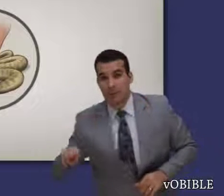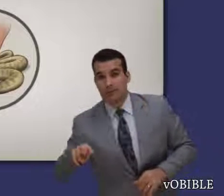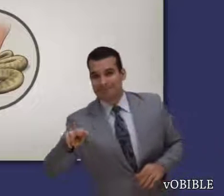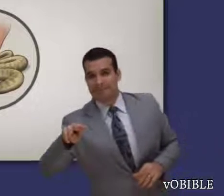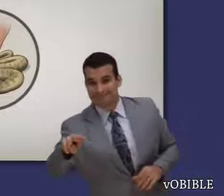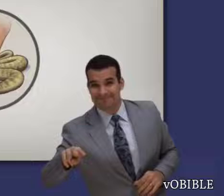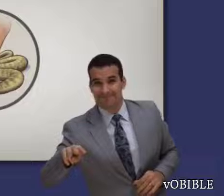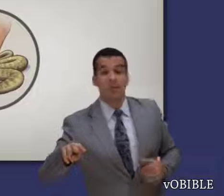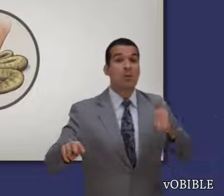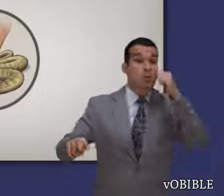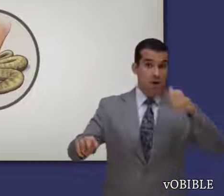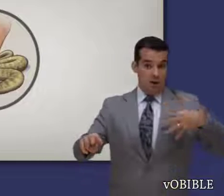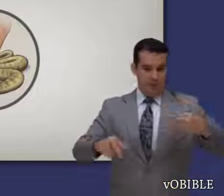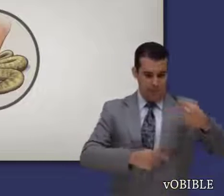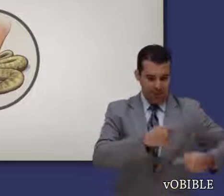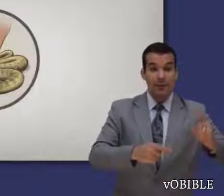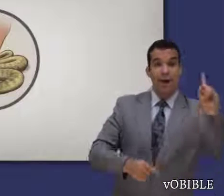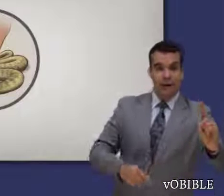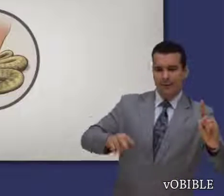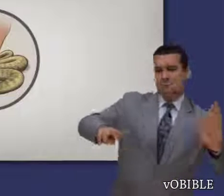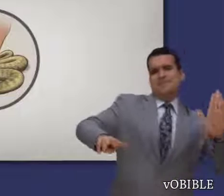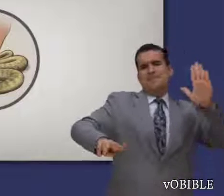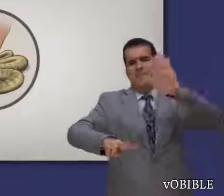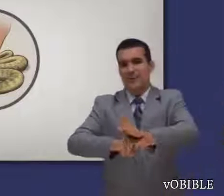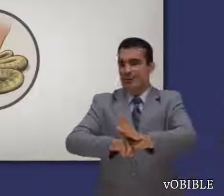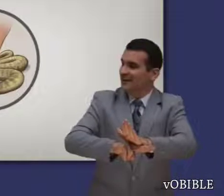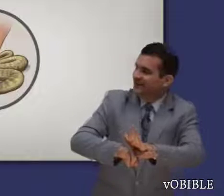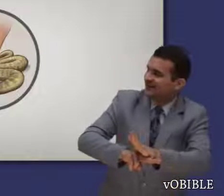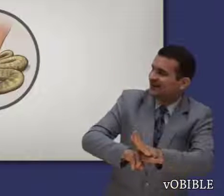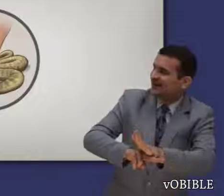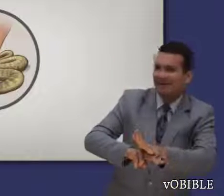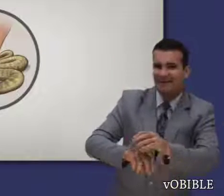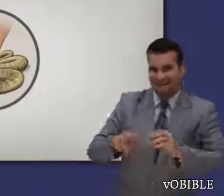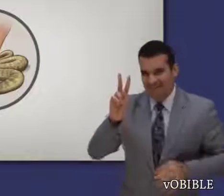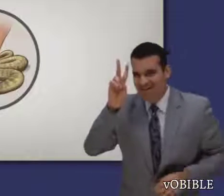esmagar a cabeça da serpente que fez Adão e Eva se rebelar.